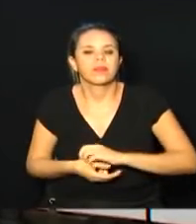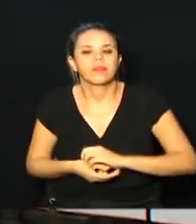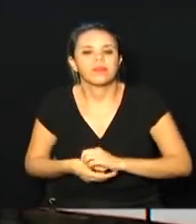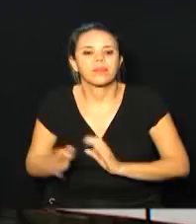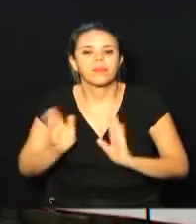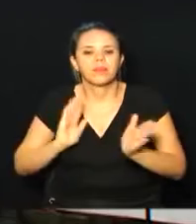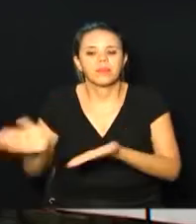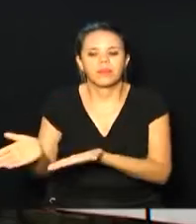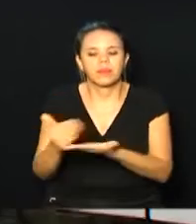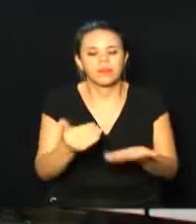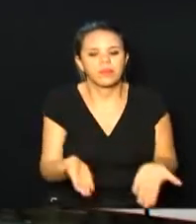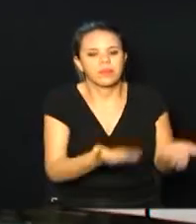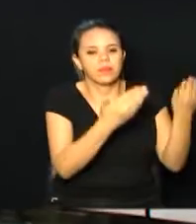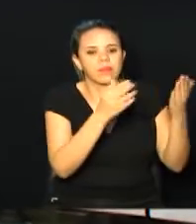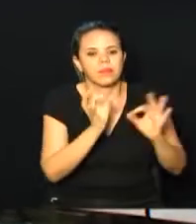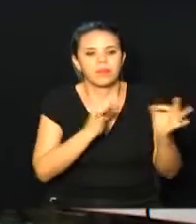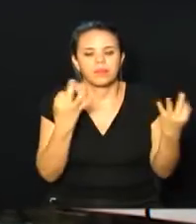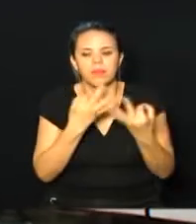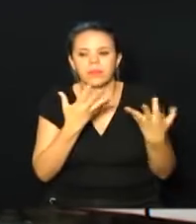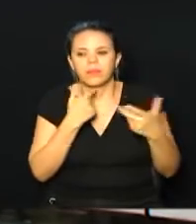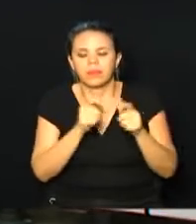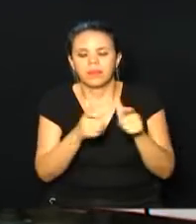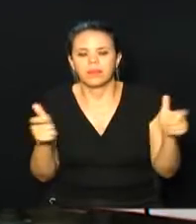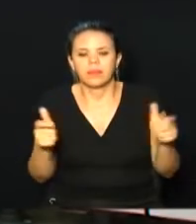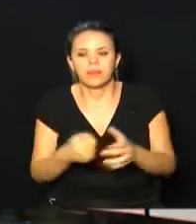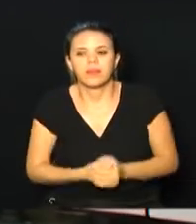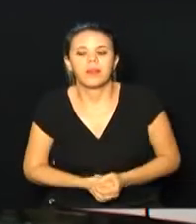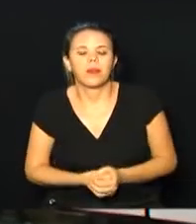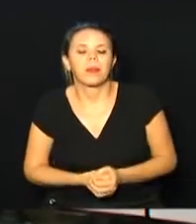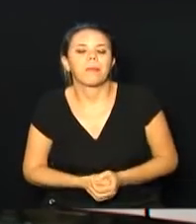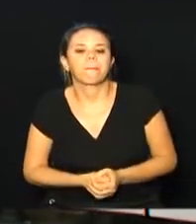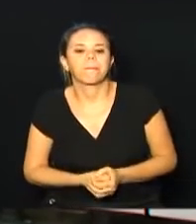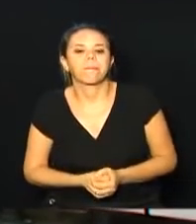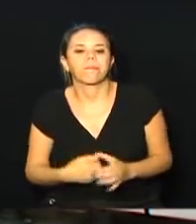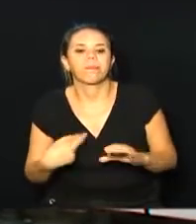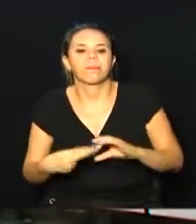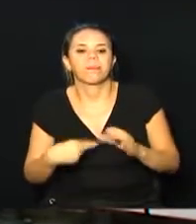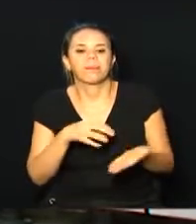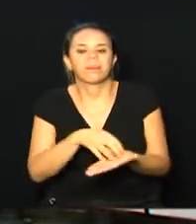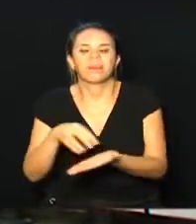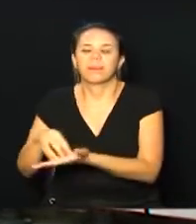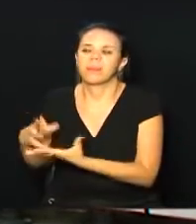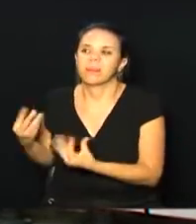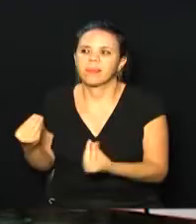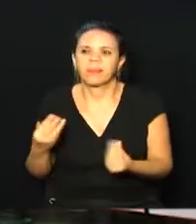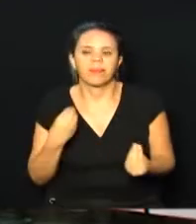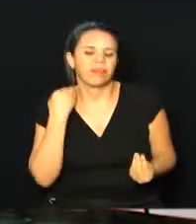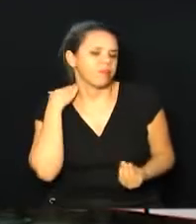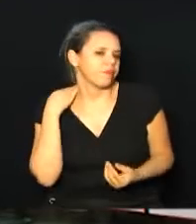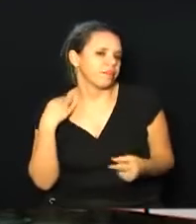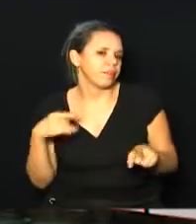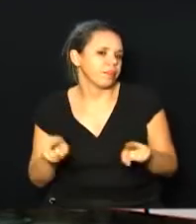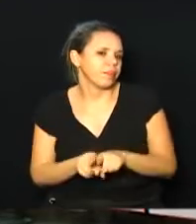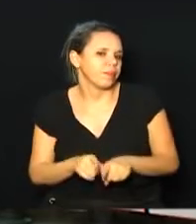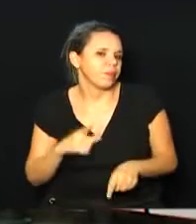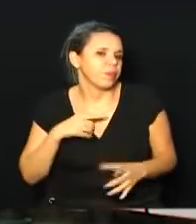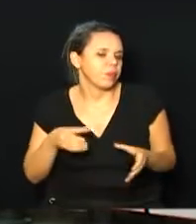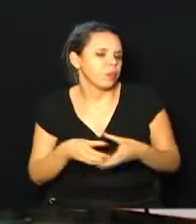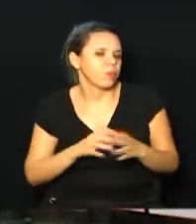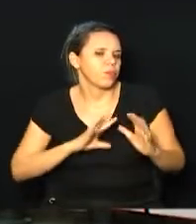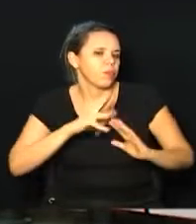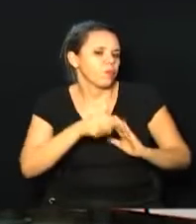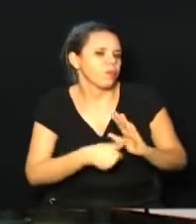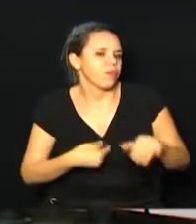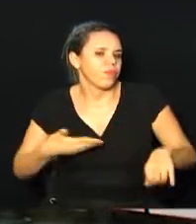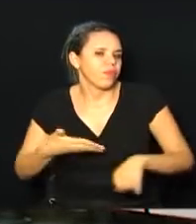eles têm que serem aprimorados, ampliados, né? A questão dos ecopontos, eu também, até por ser da Comissão de Meio Ambiente